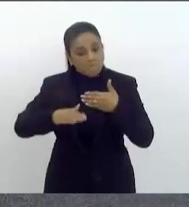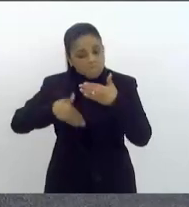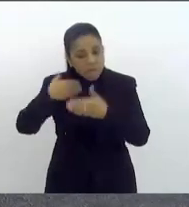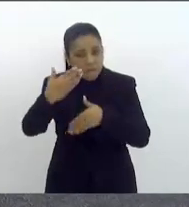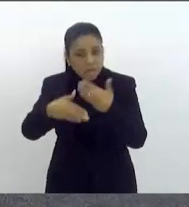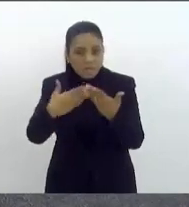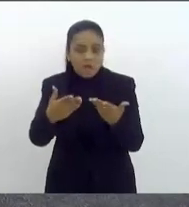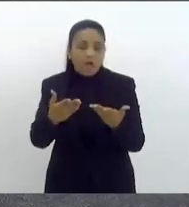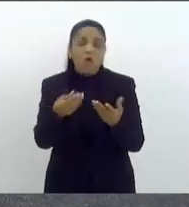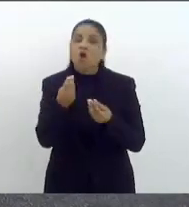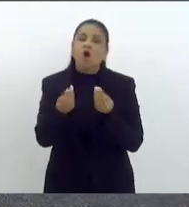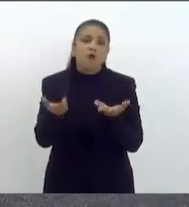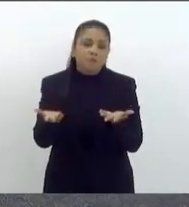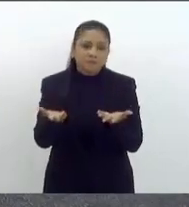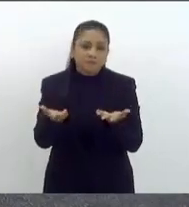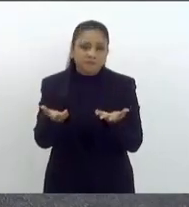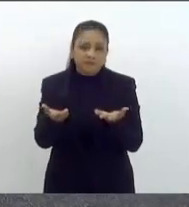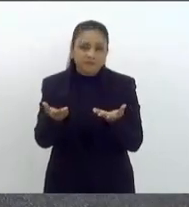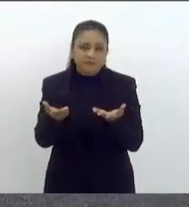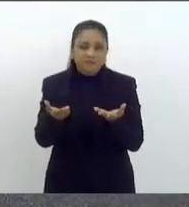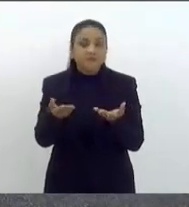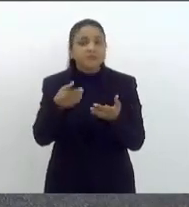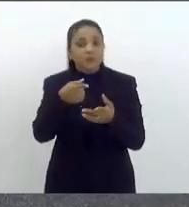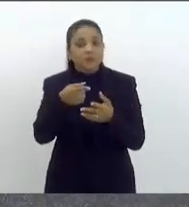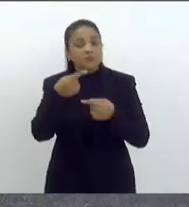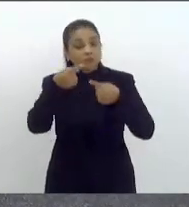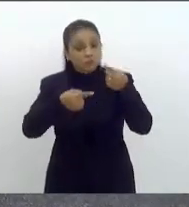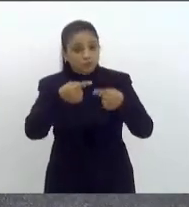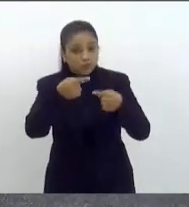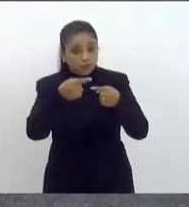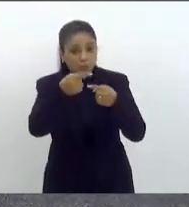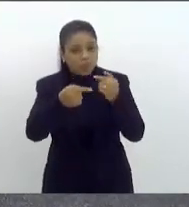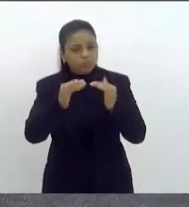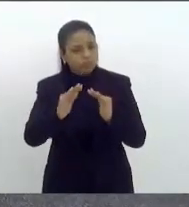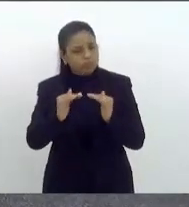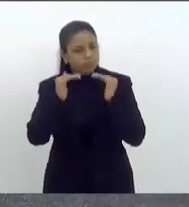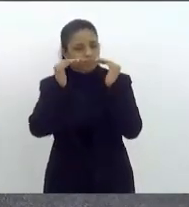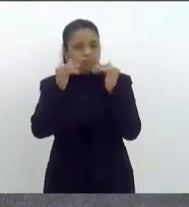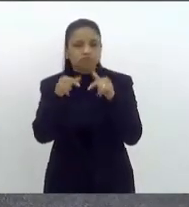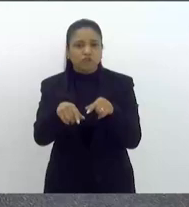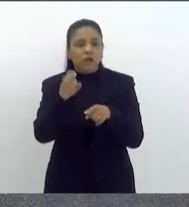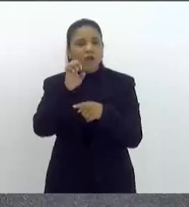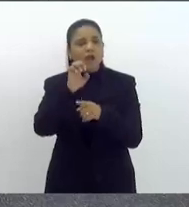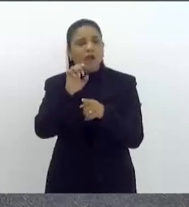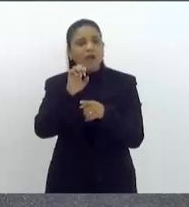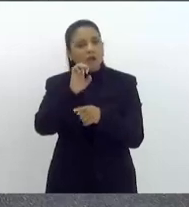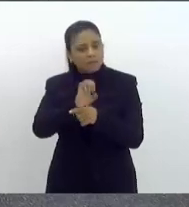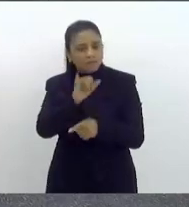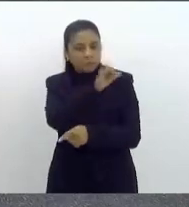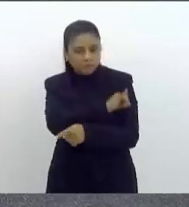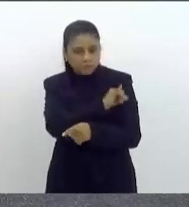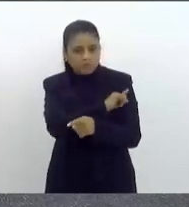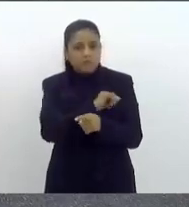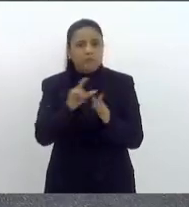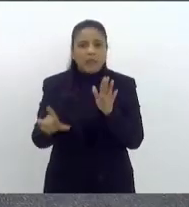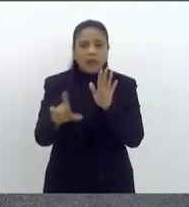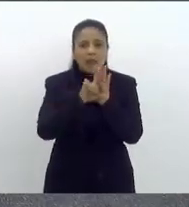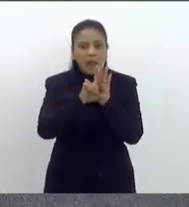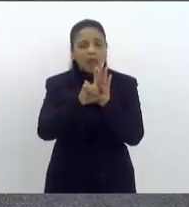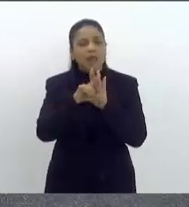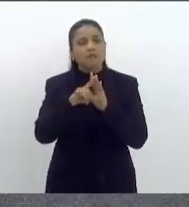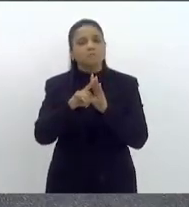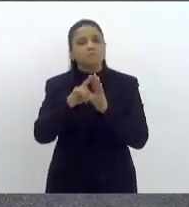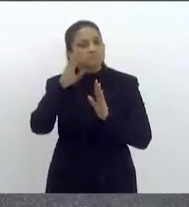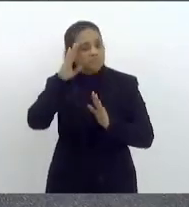linha outra coisa essa discussão foi superada porque o Rio de Janeiro tem uma lei Pioneira que fala do cannabis medicinal